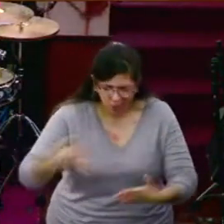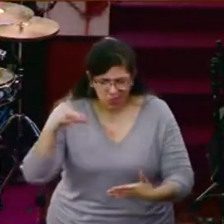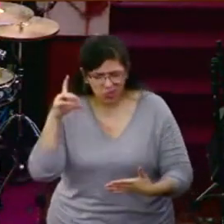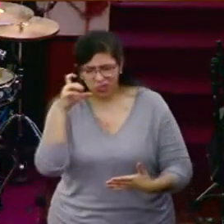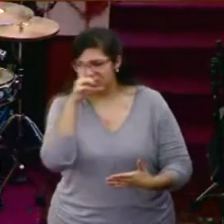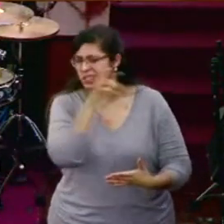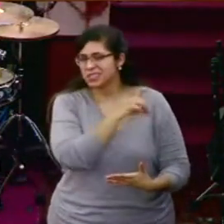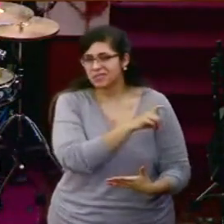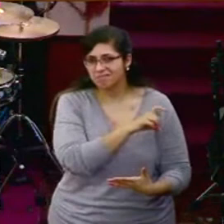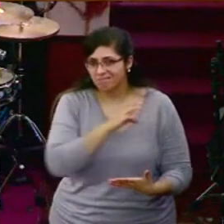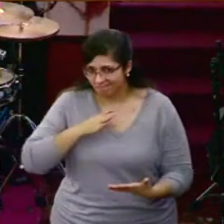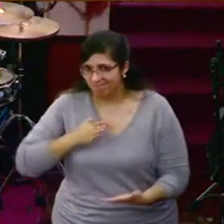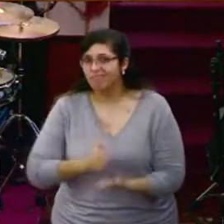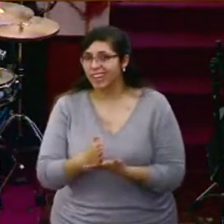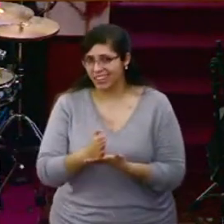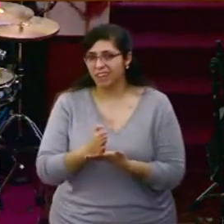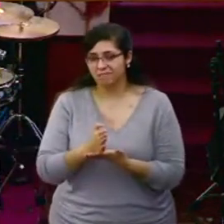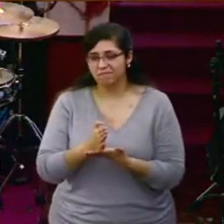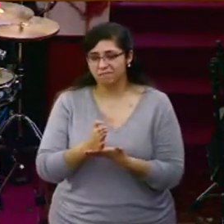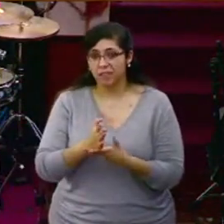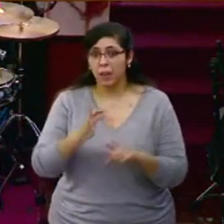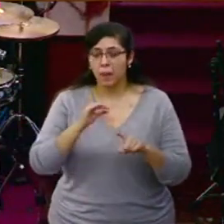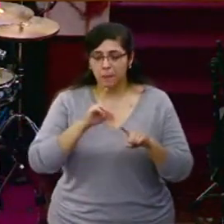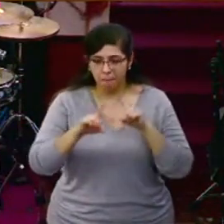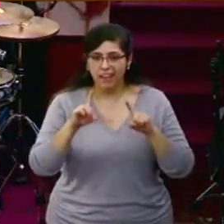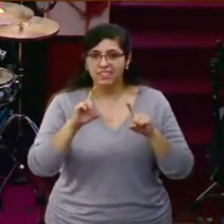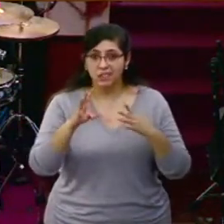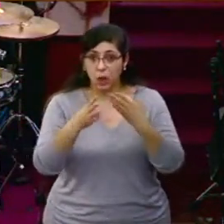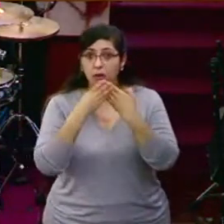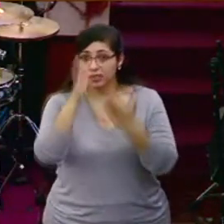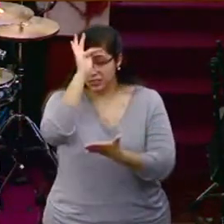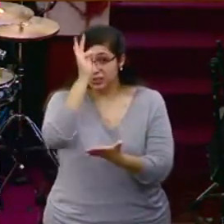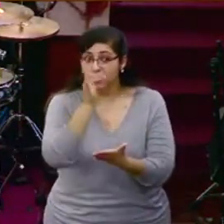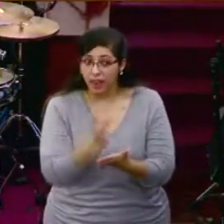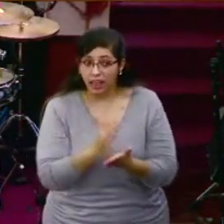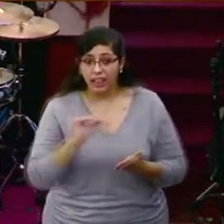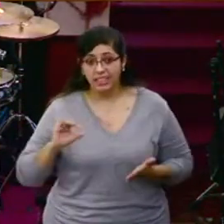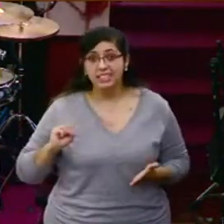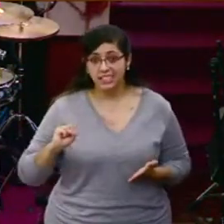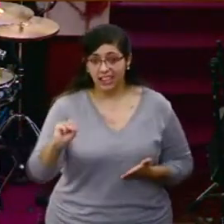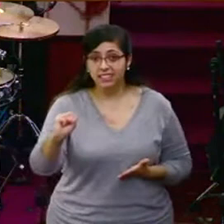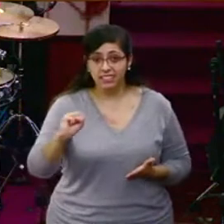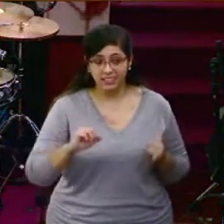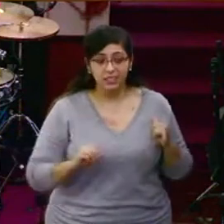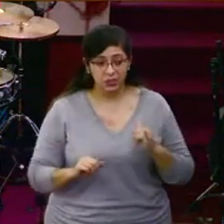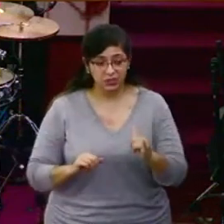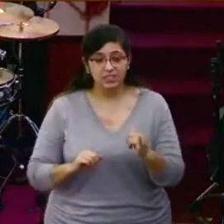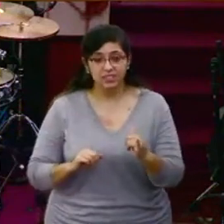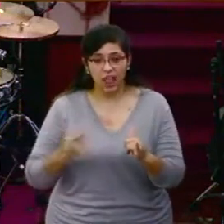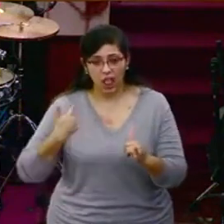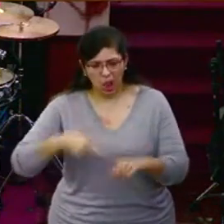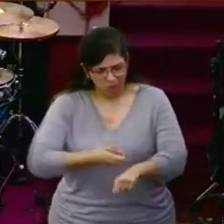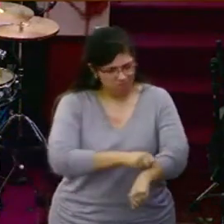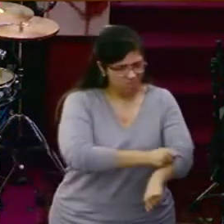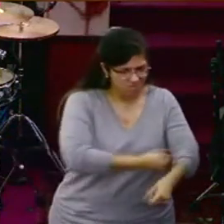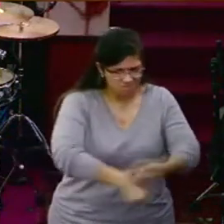mas eles precisam como diz a confissão de fé baseada em isaías 64 deve esforçar-se por